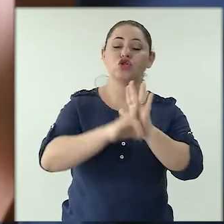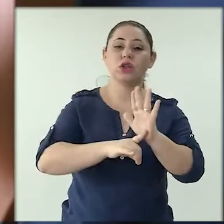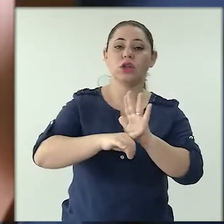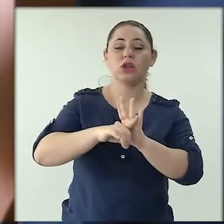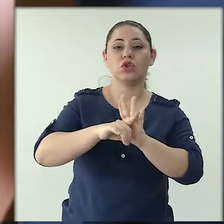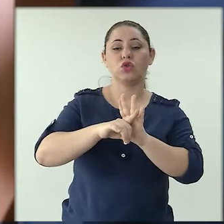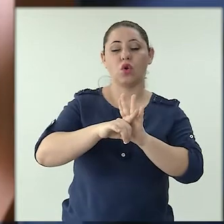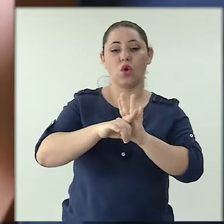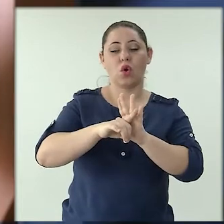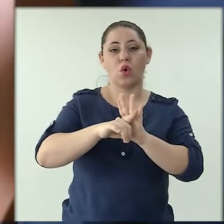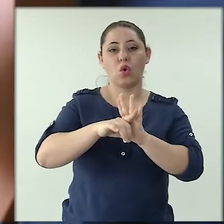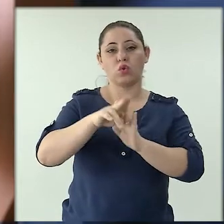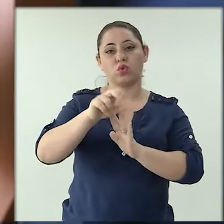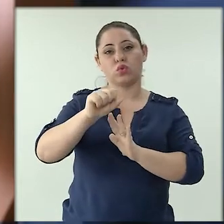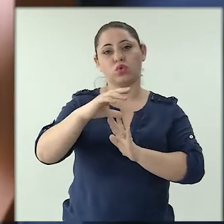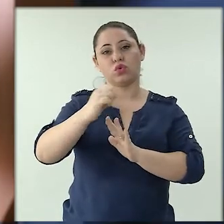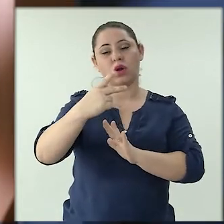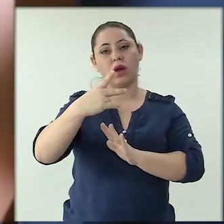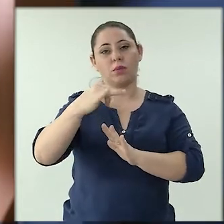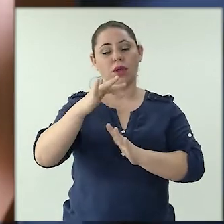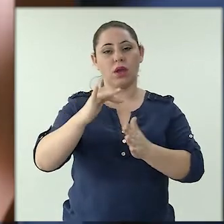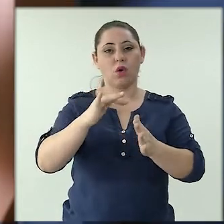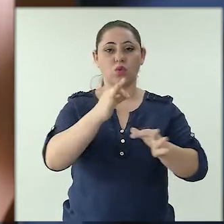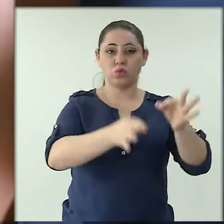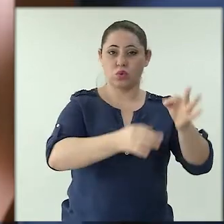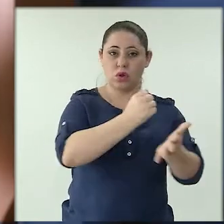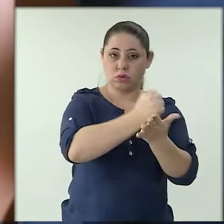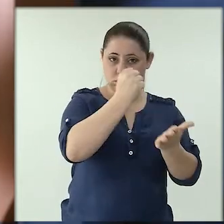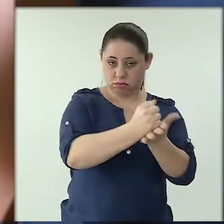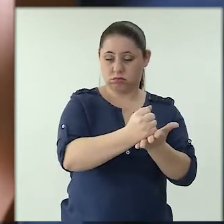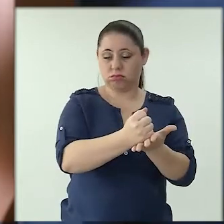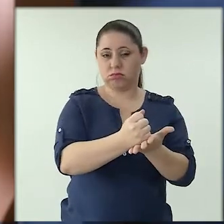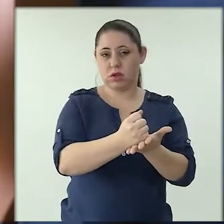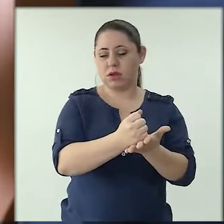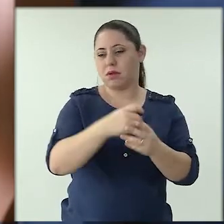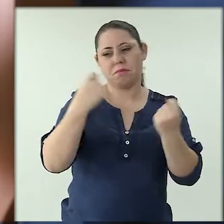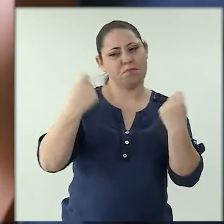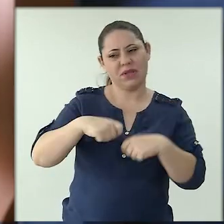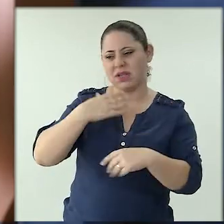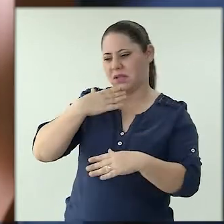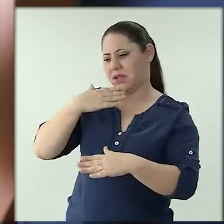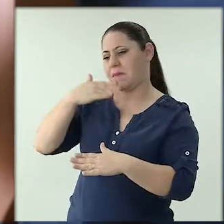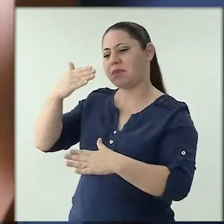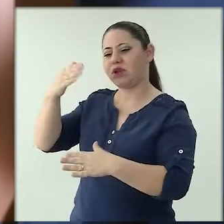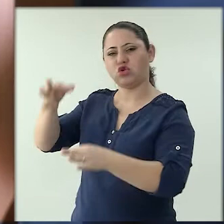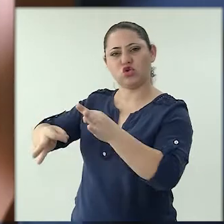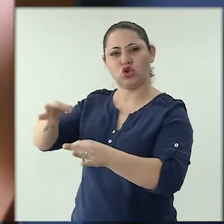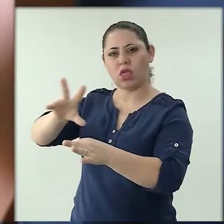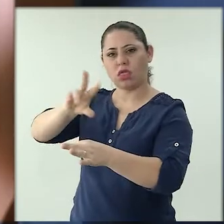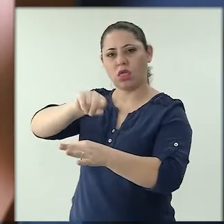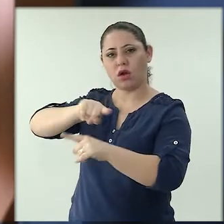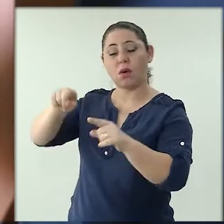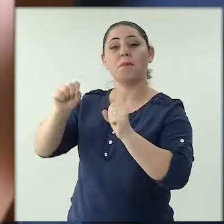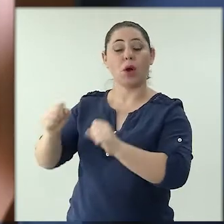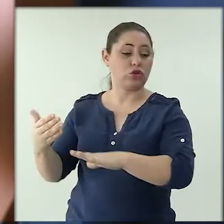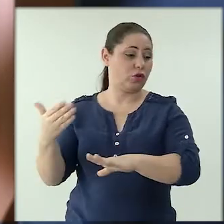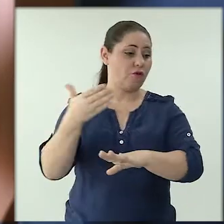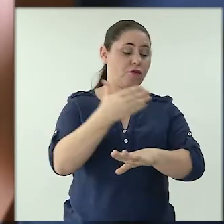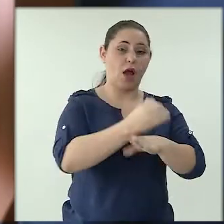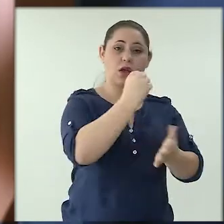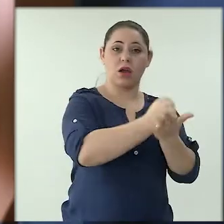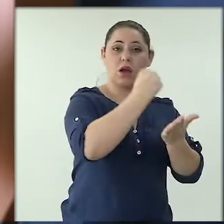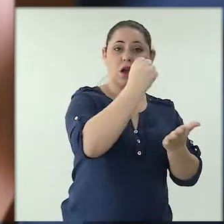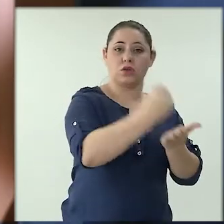uso capião extrajudicial, agora ela já sabe que ela não precisa acionar o judiciário para isso, né? Ela sabe que